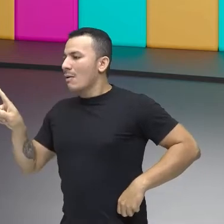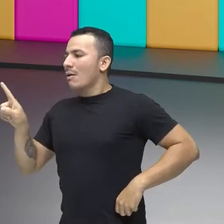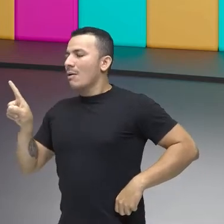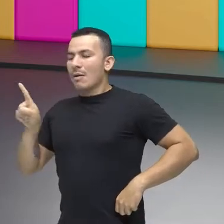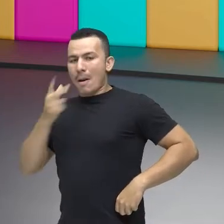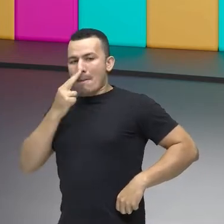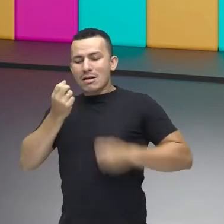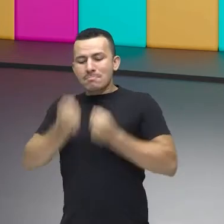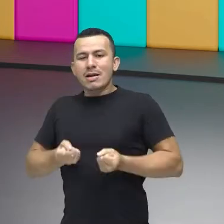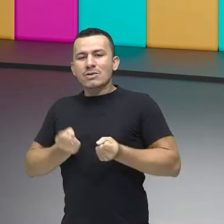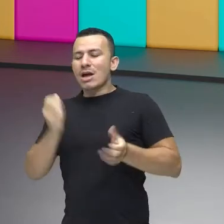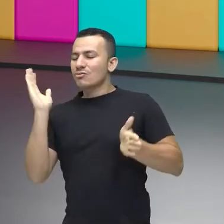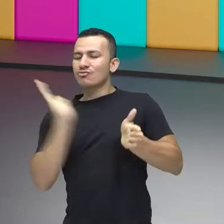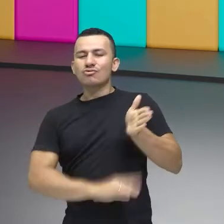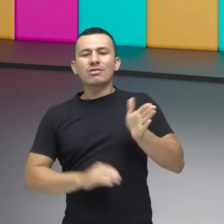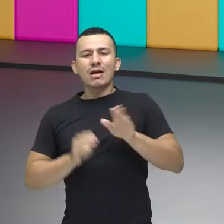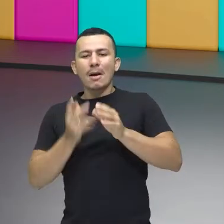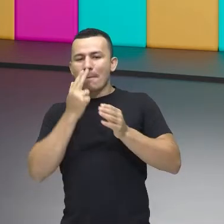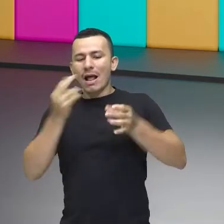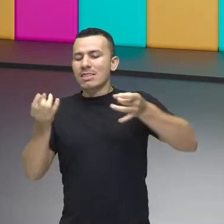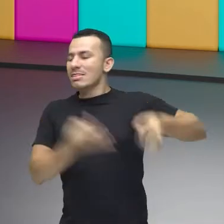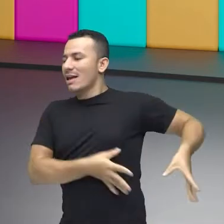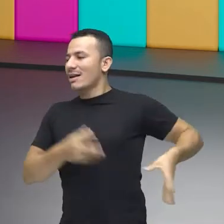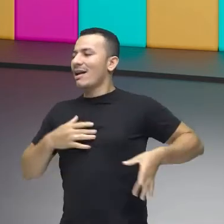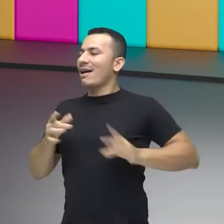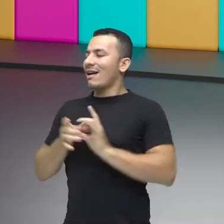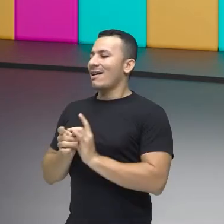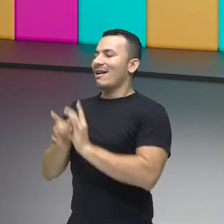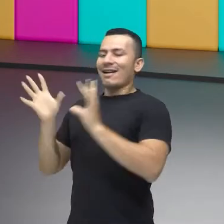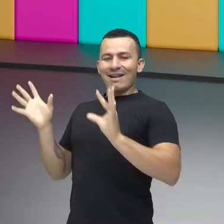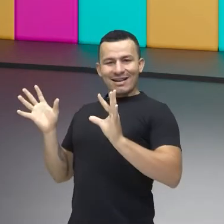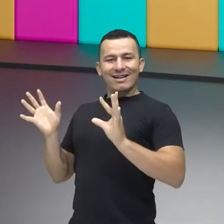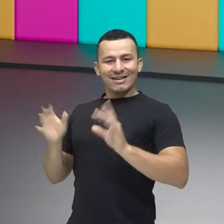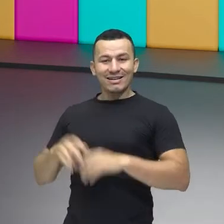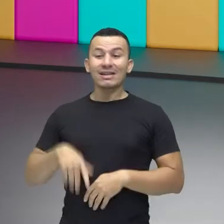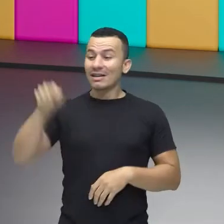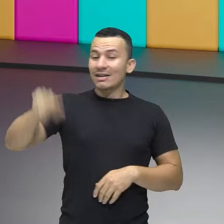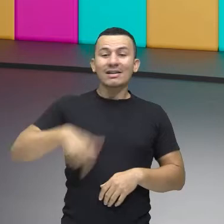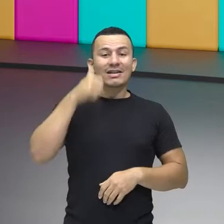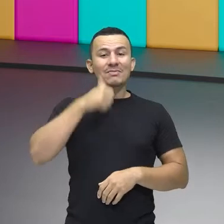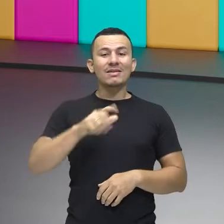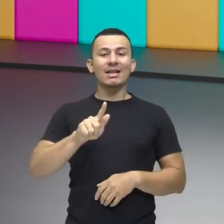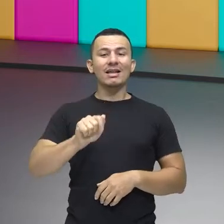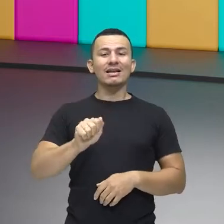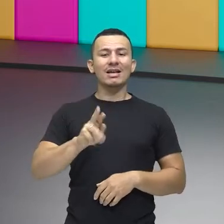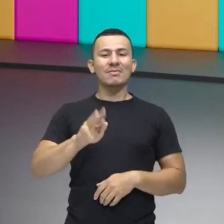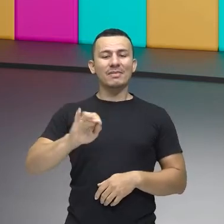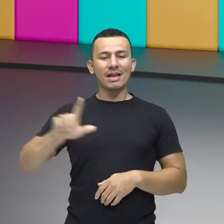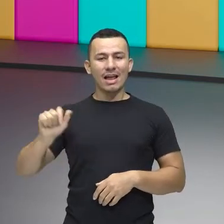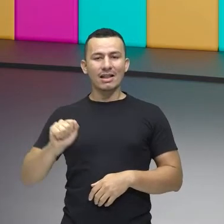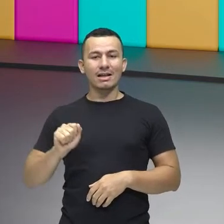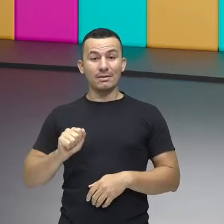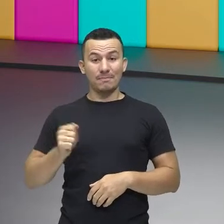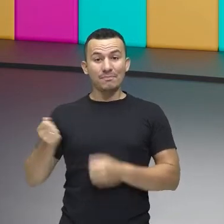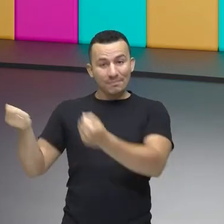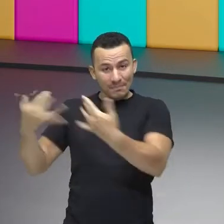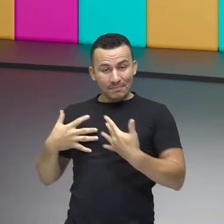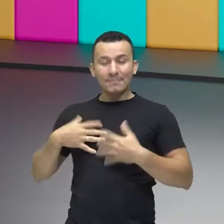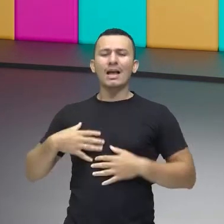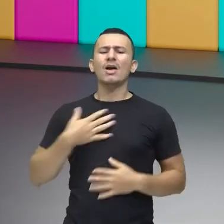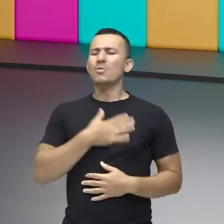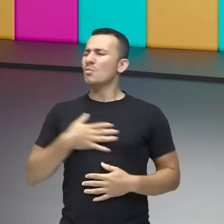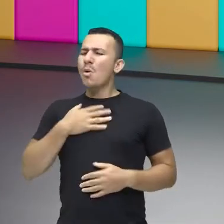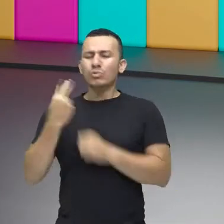carga pesada. Olha só, a gente tem a participação também da Gabriela e ela diz assim, eu gosto de me cuidar. Olha,